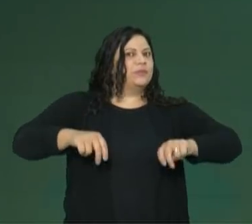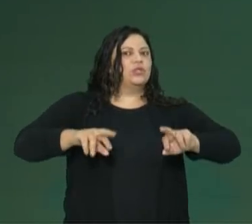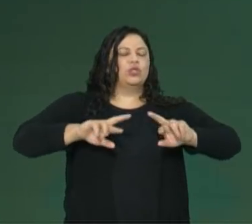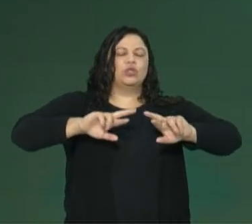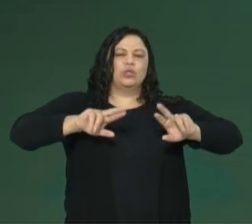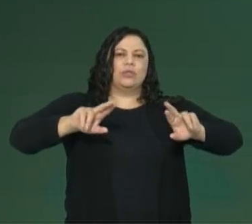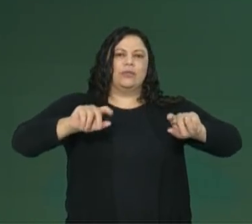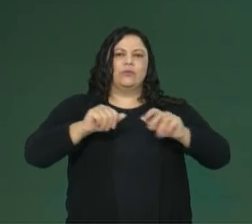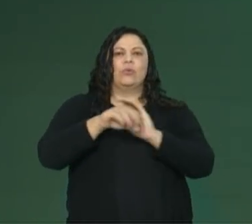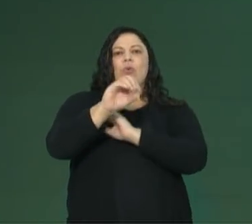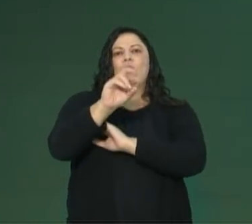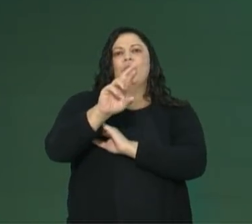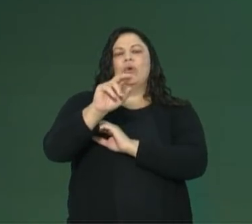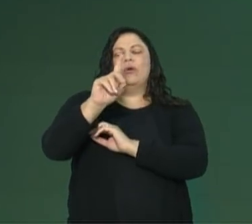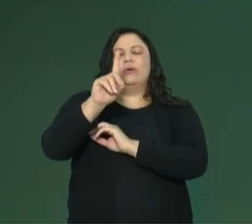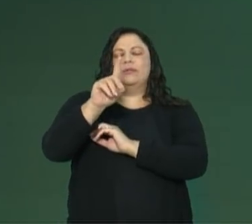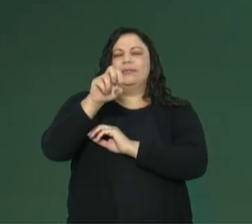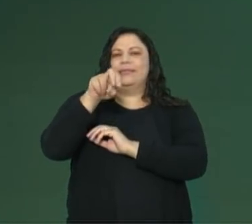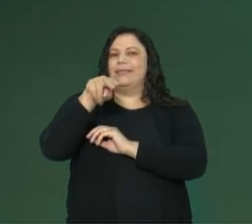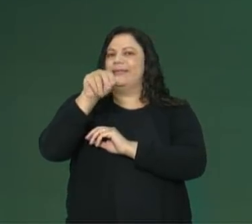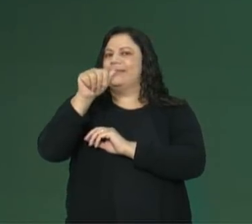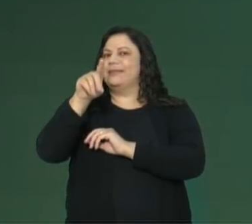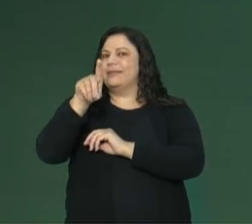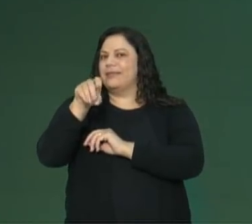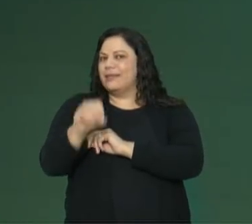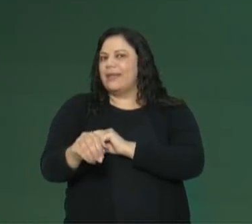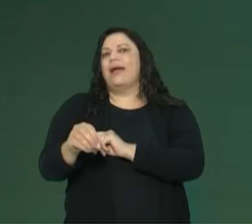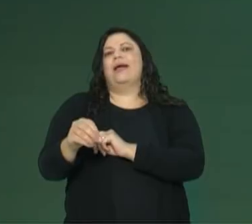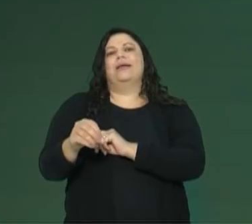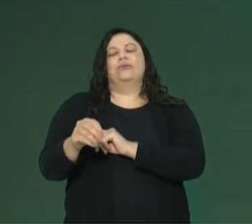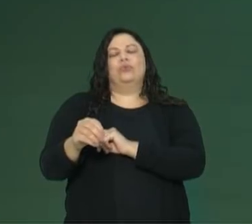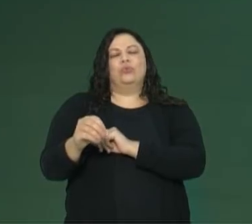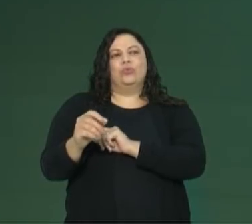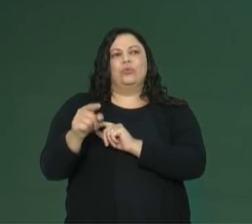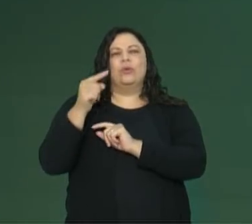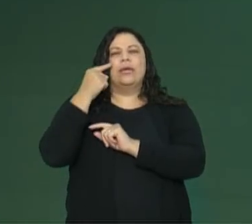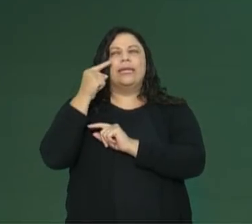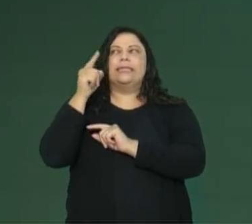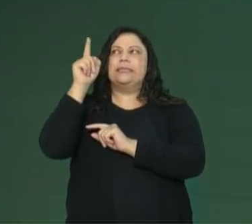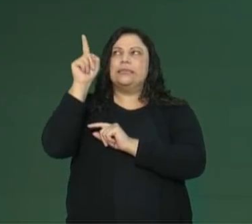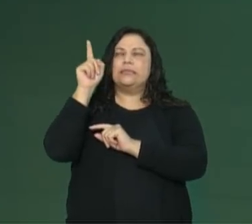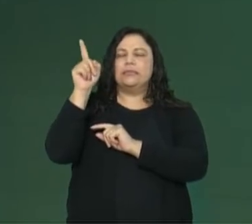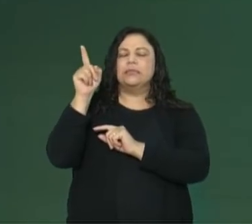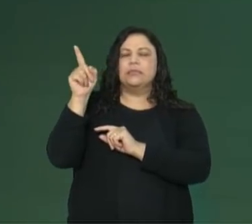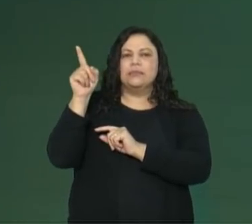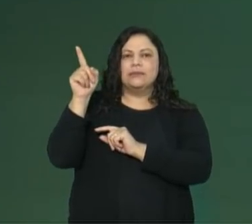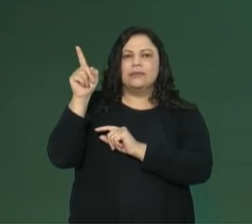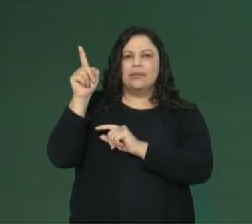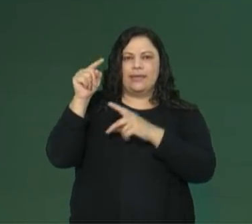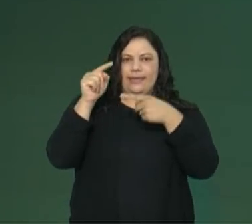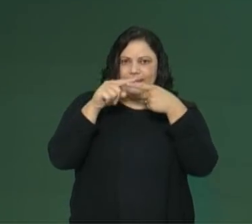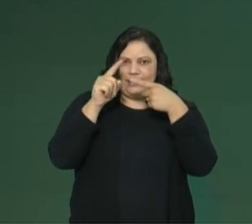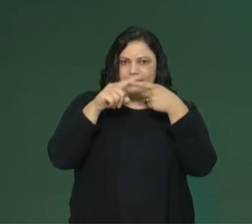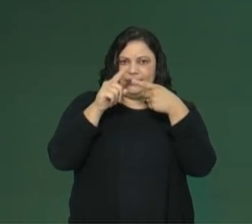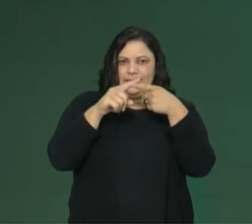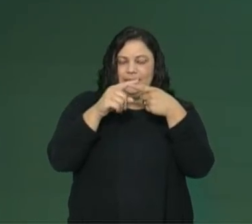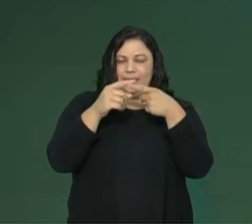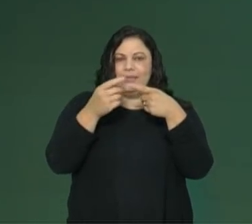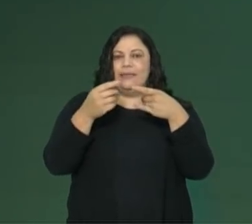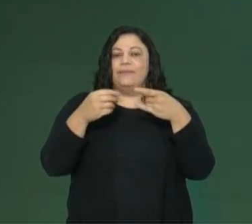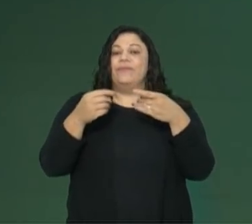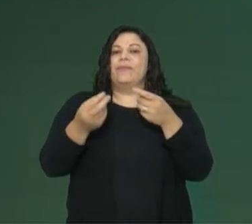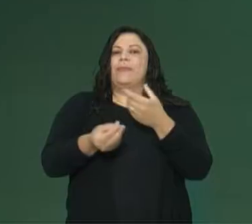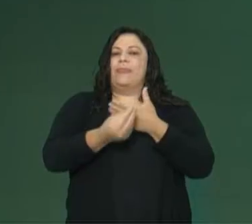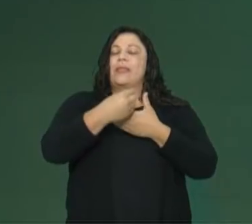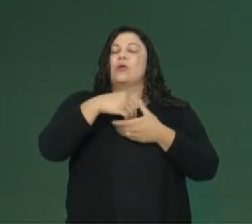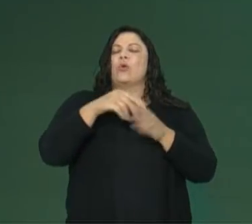que o duodenale gosta do duodeno, do início do intestino delgado. E o brasiliensis, ele gosta dessa mesma região, porém